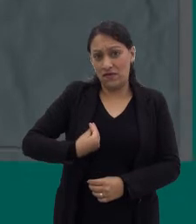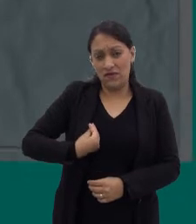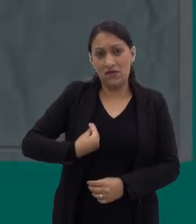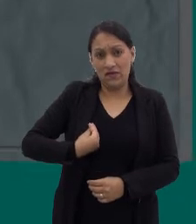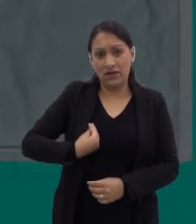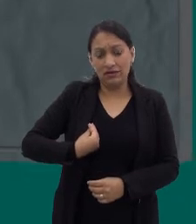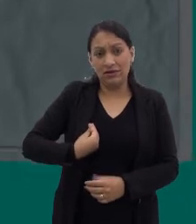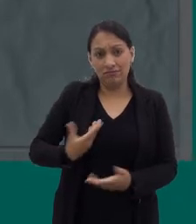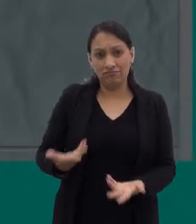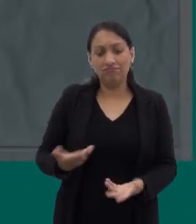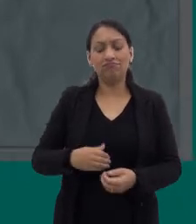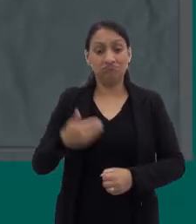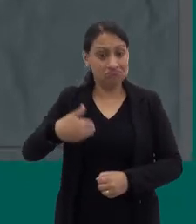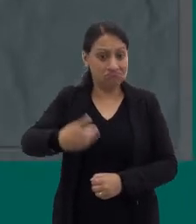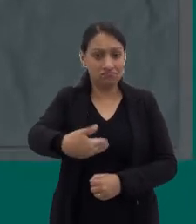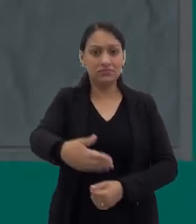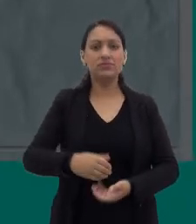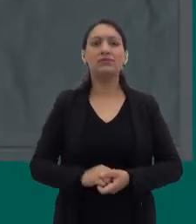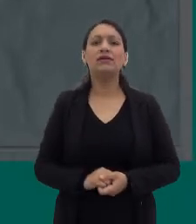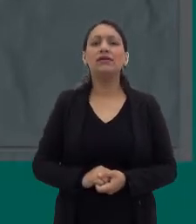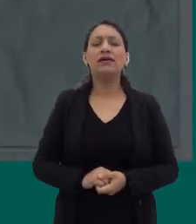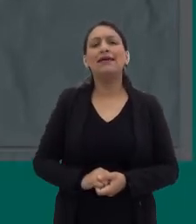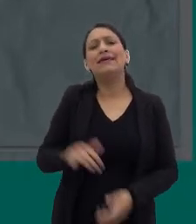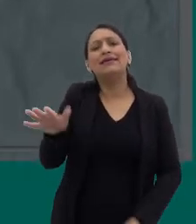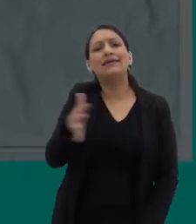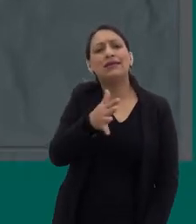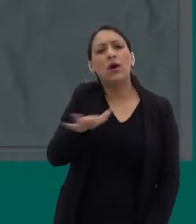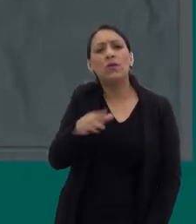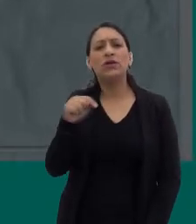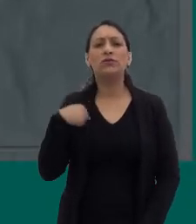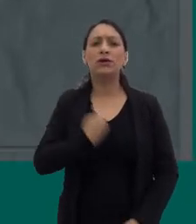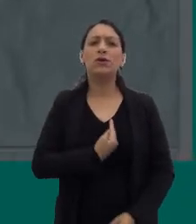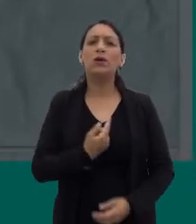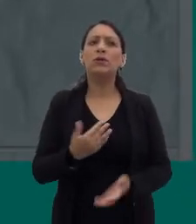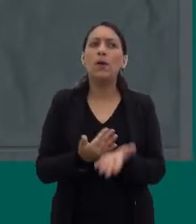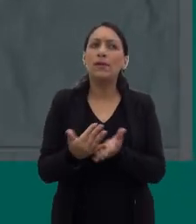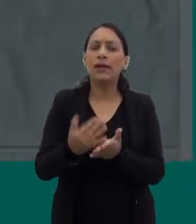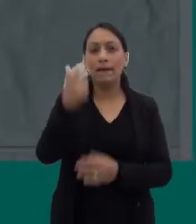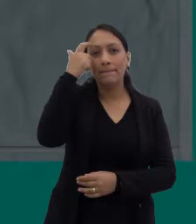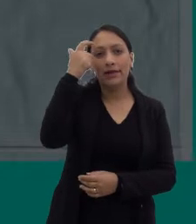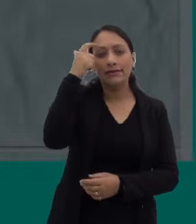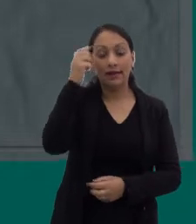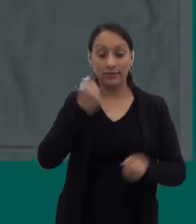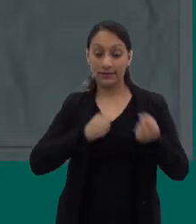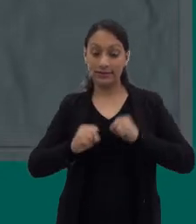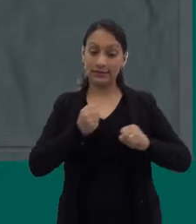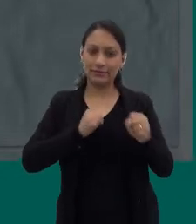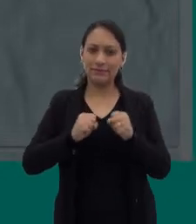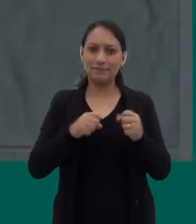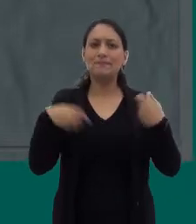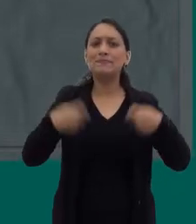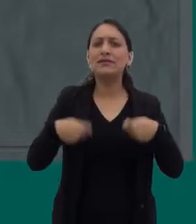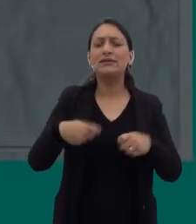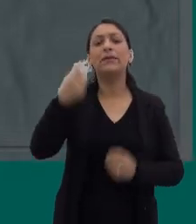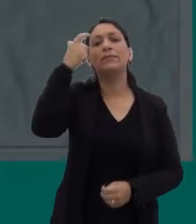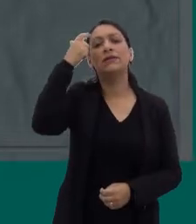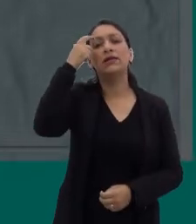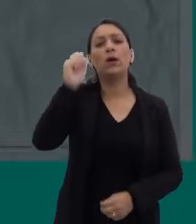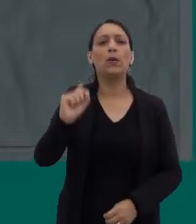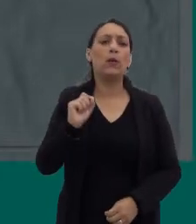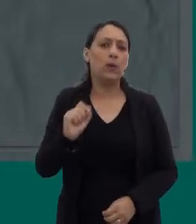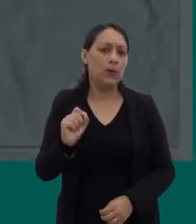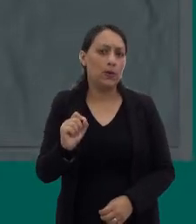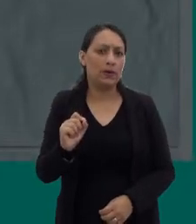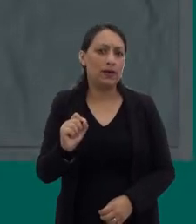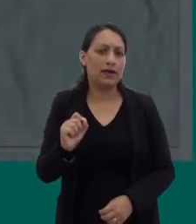constitutivo da vida, né? E talvez para a gente começar a pensar nessa ansiedade, a gente tem que pensar aí